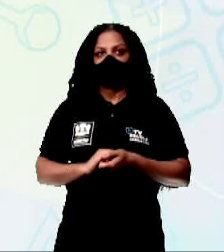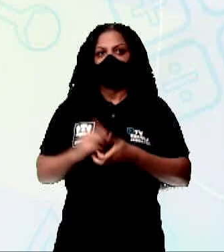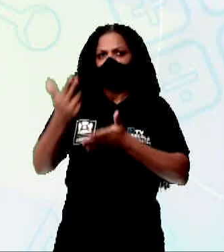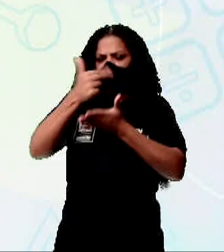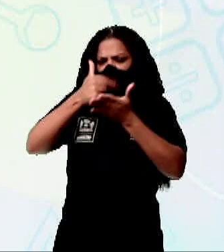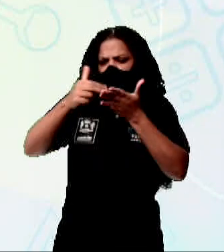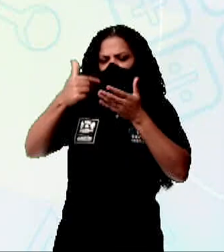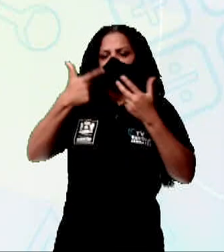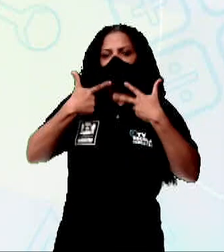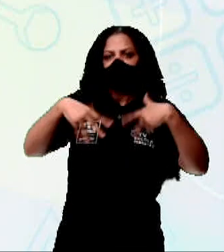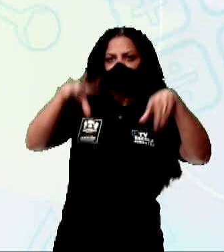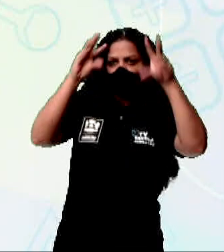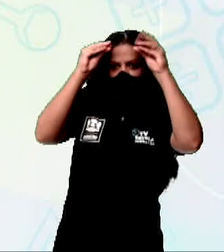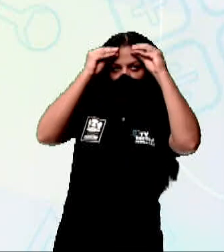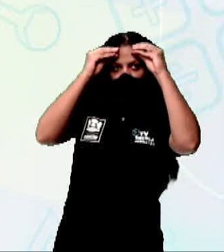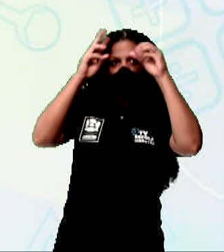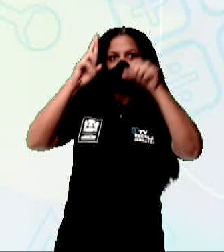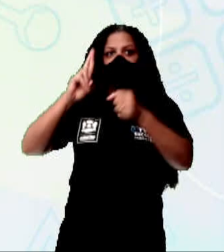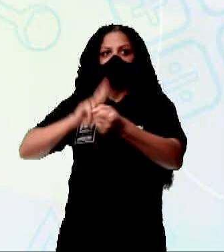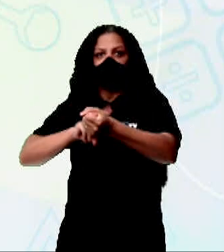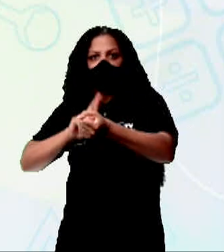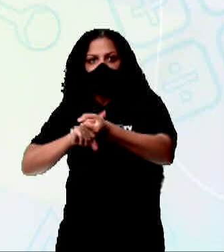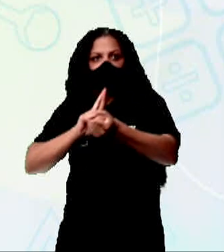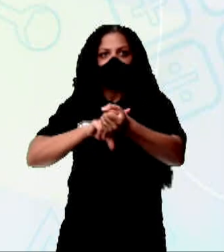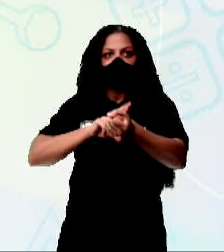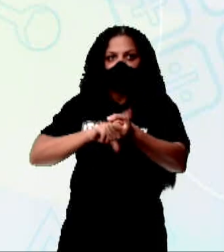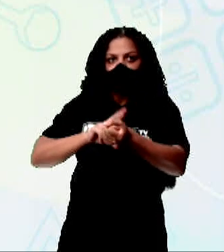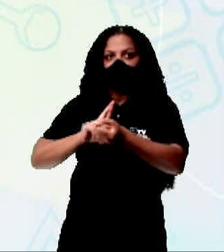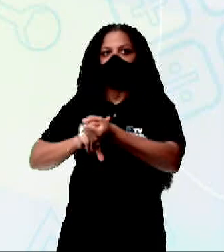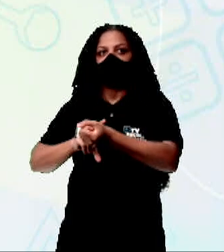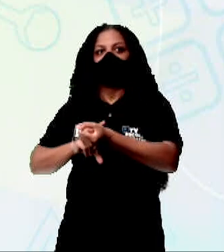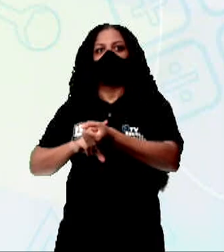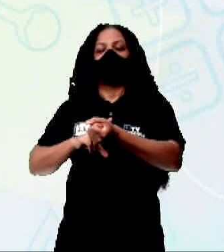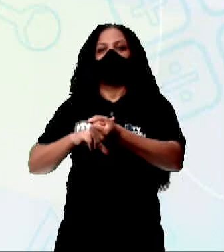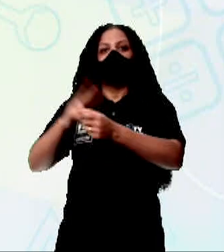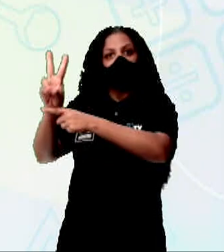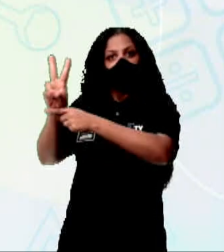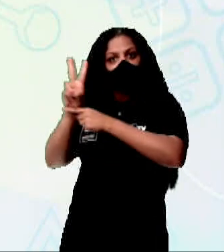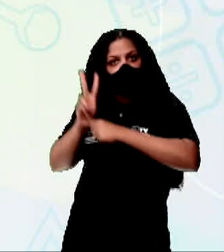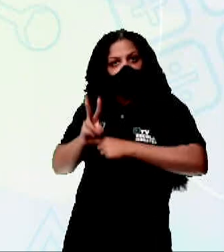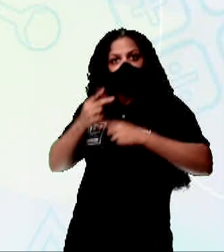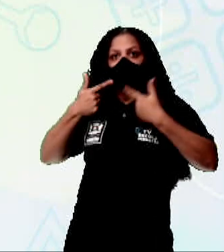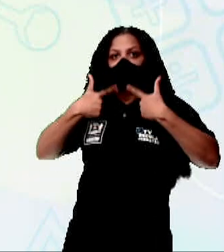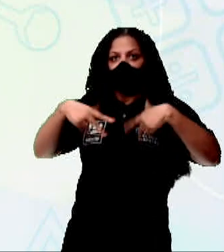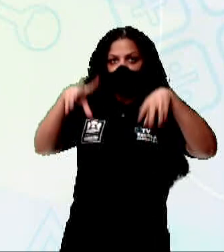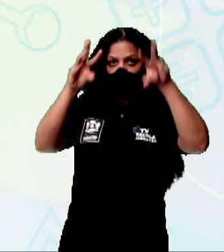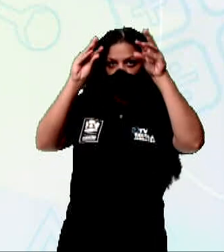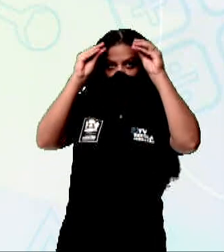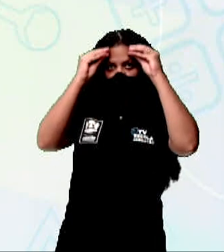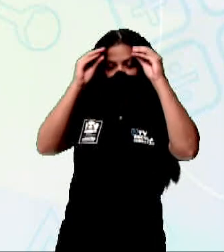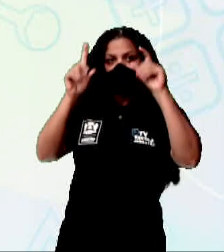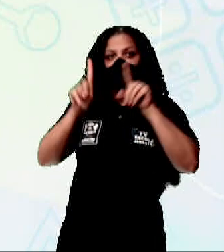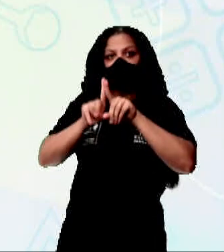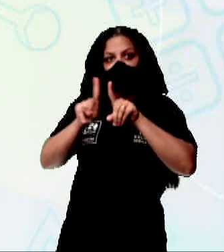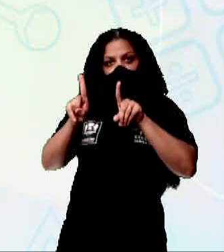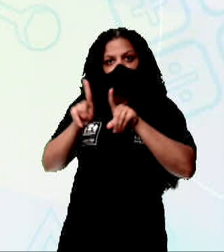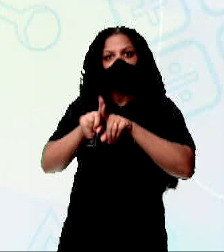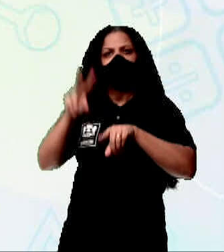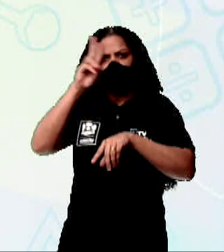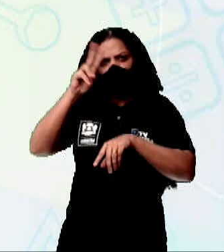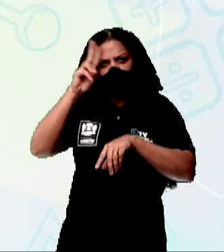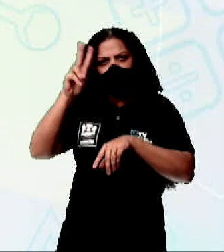linguagem, rima e ritmo, empréstimo linguístico, né, que eu falei, empréstimo que eu falei para vocês. Lembra que eu falei a questão do Black